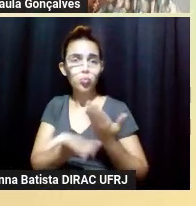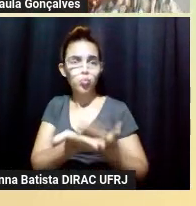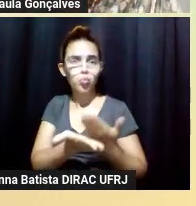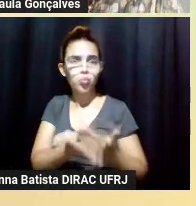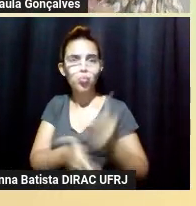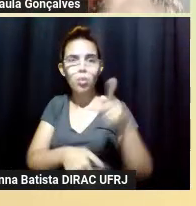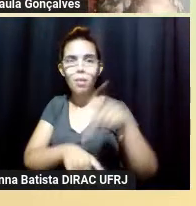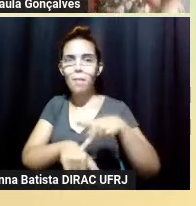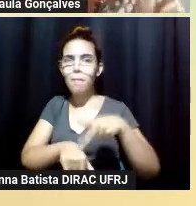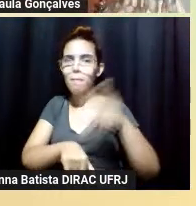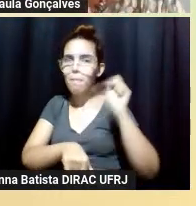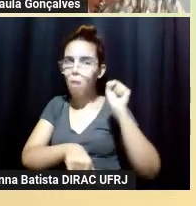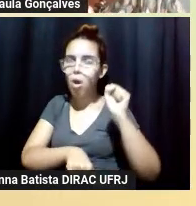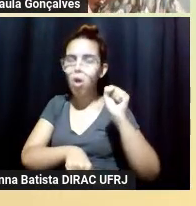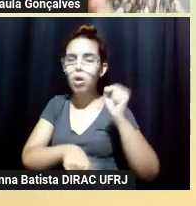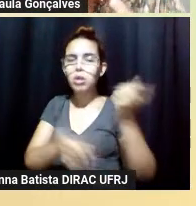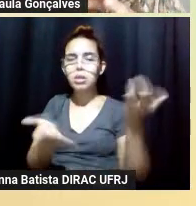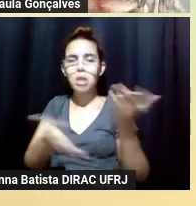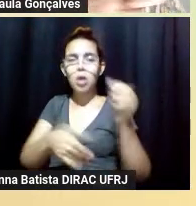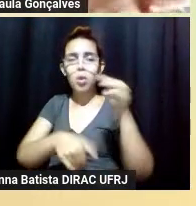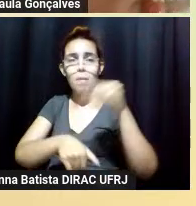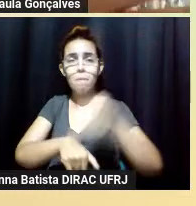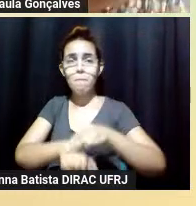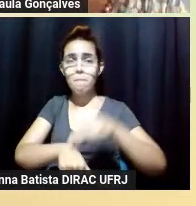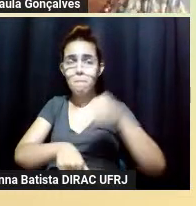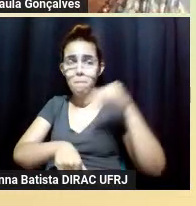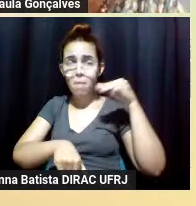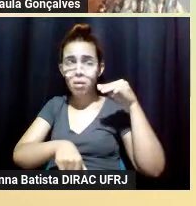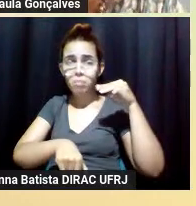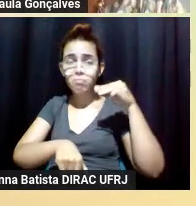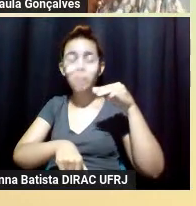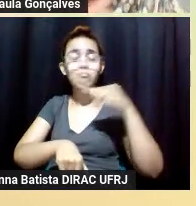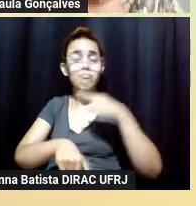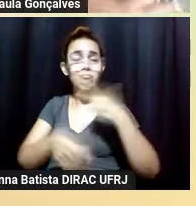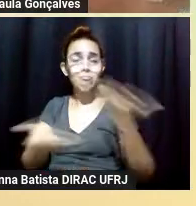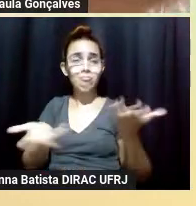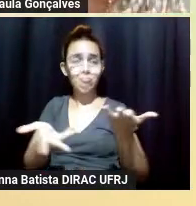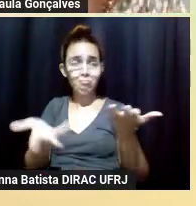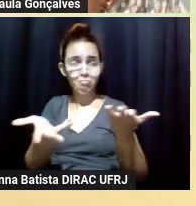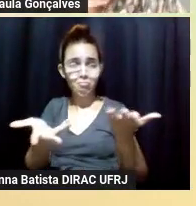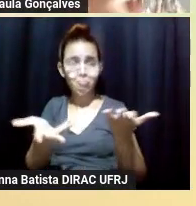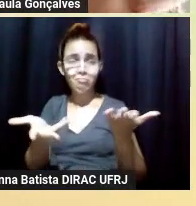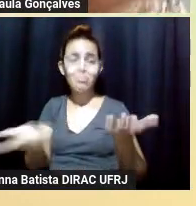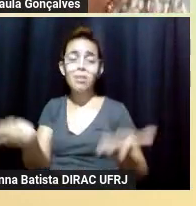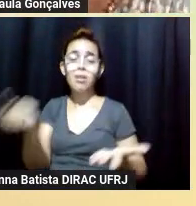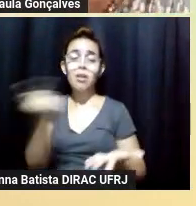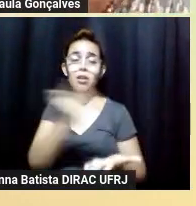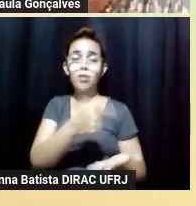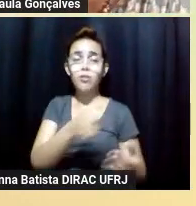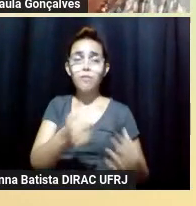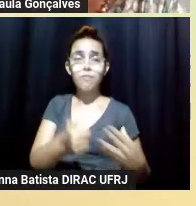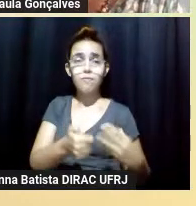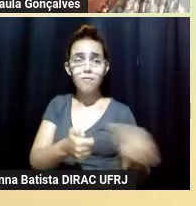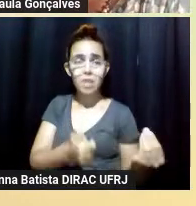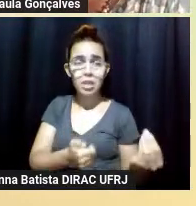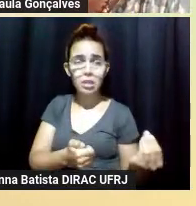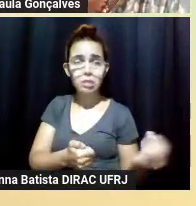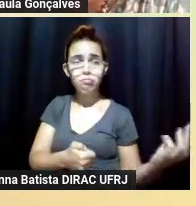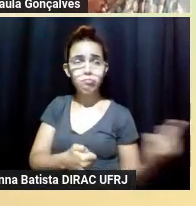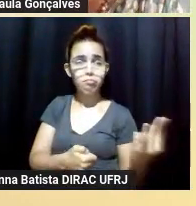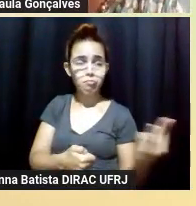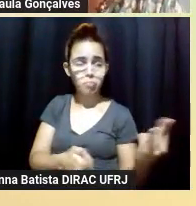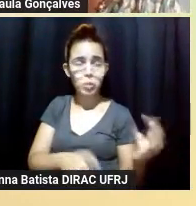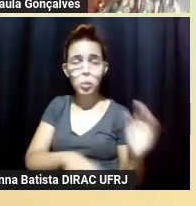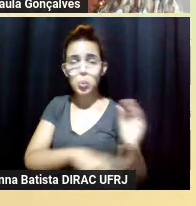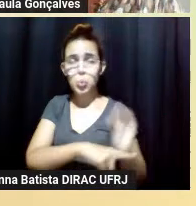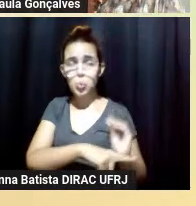Então, é uma dupla. Da mesma forma que os esposos, os companheiros das minhas amigas aqui, as minhas colegas da